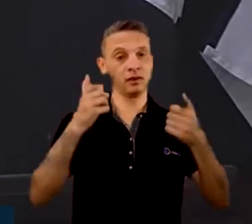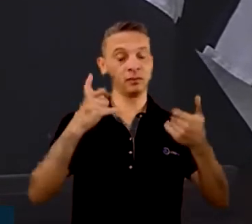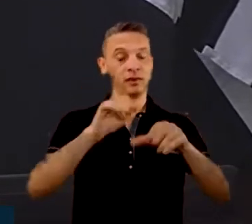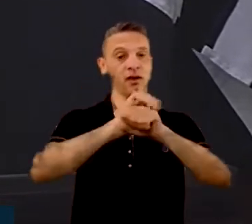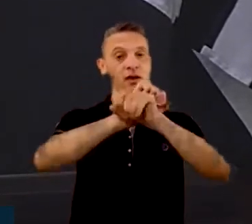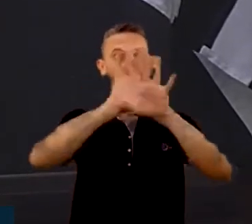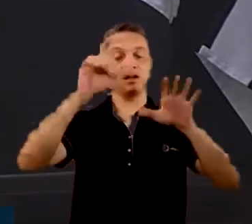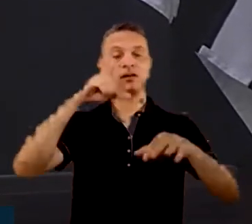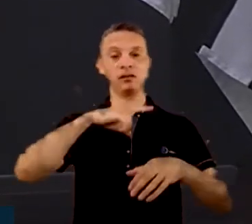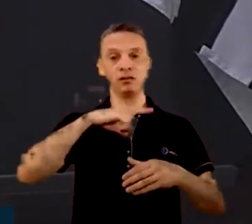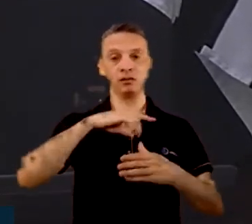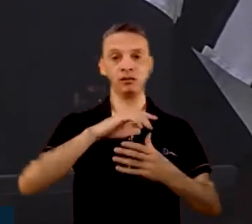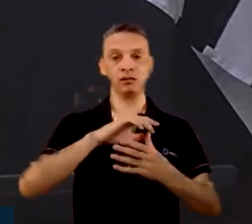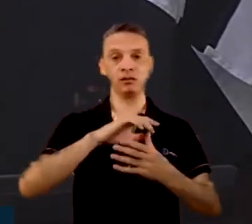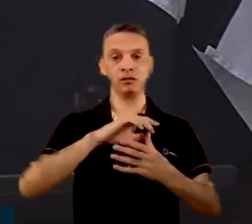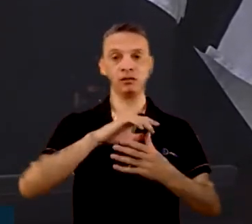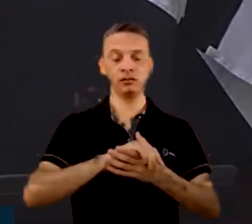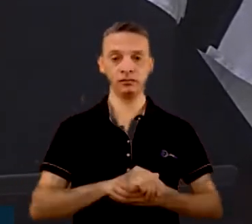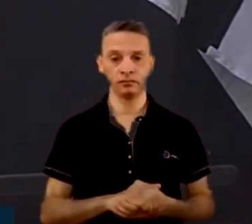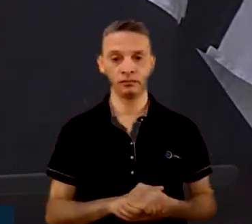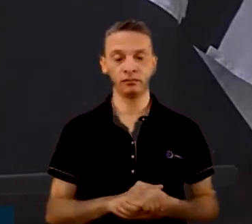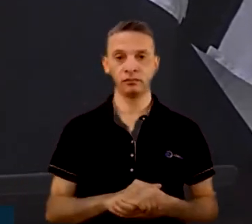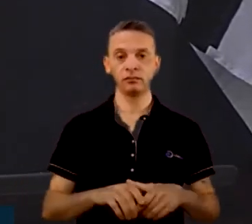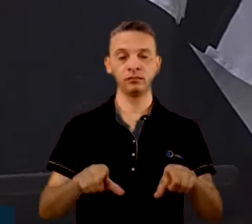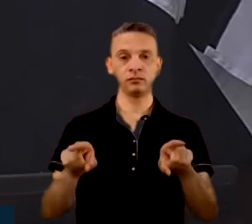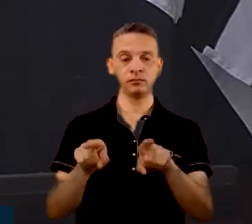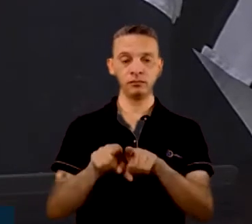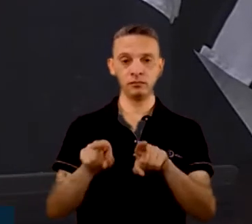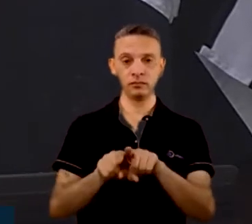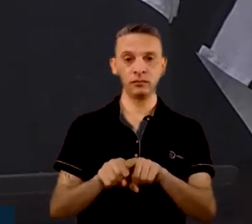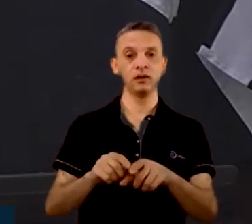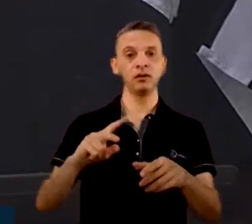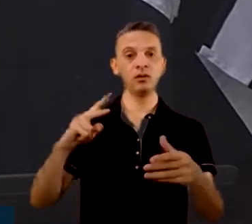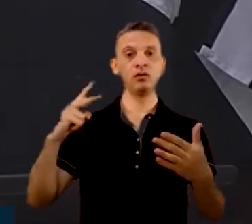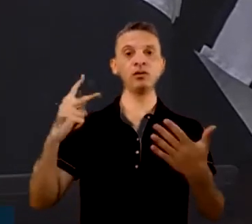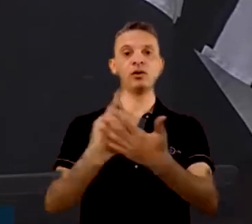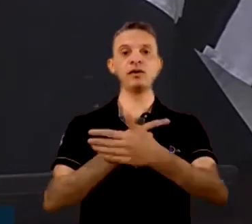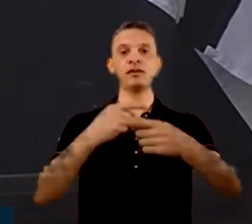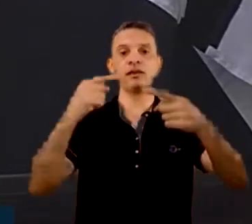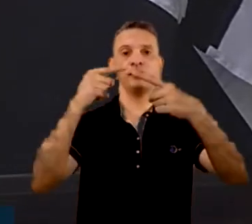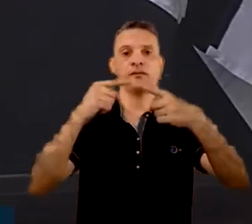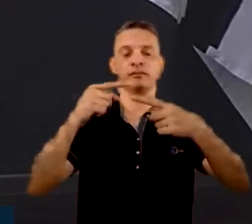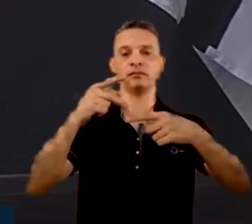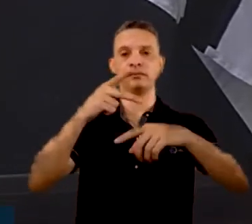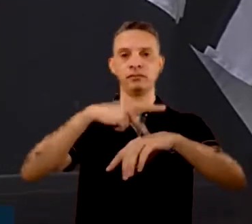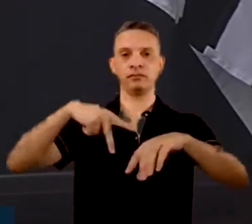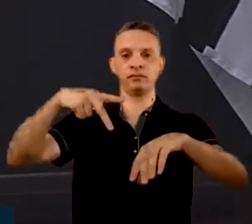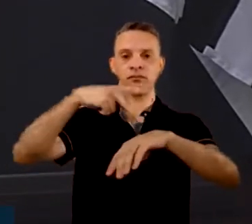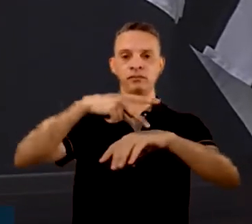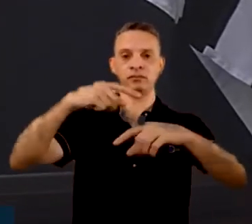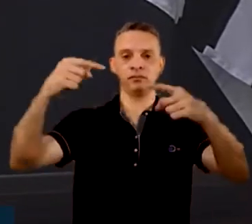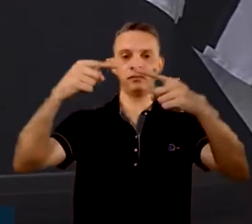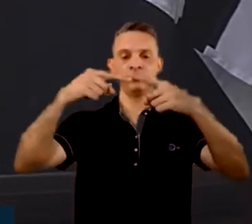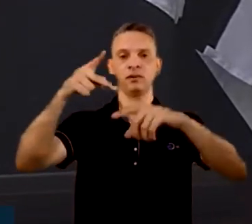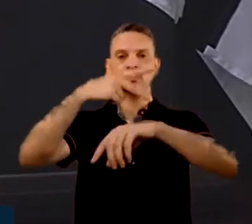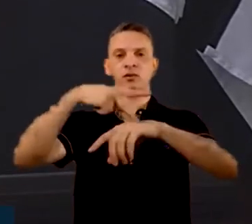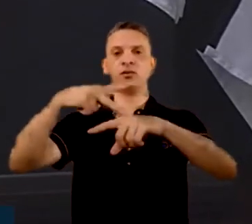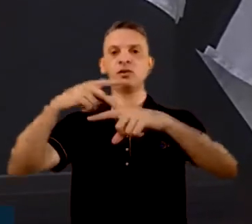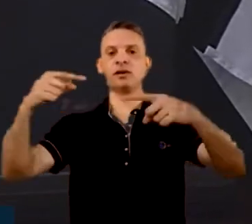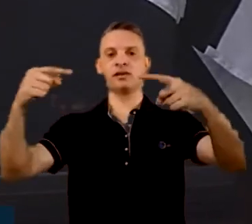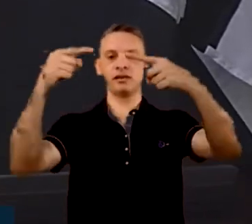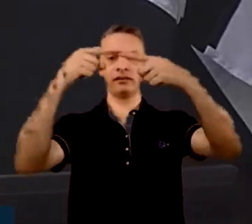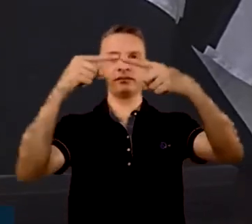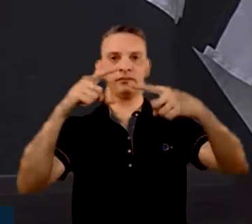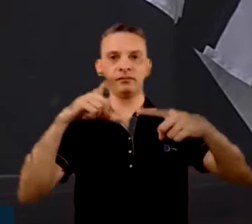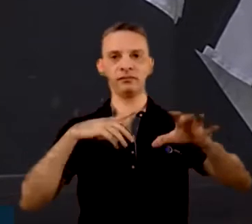porque realmente é isso que está acontecendo no nosso país e me preocupa muito, porque nós estamos indo para 100 dias e a gente não